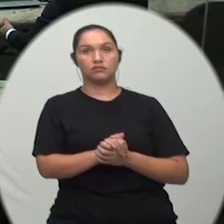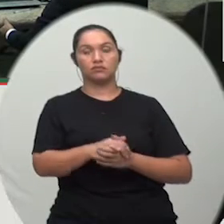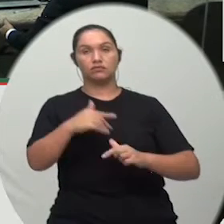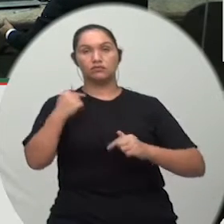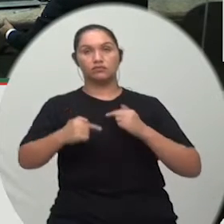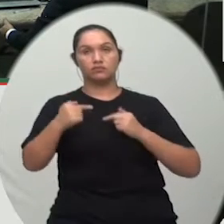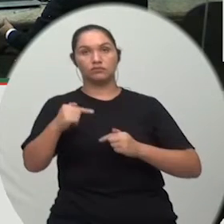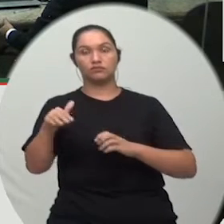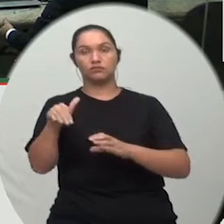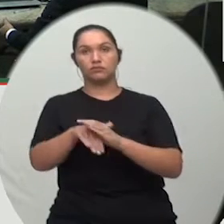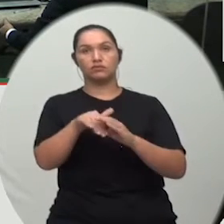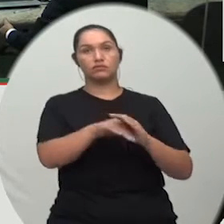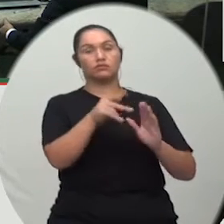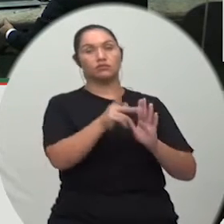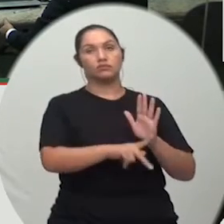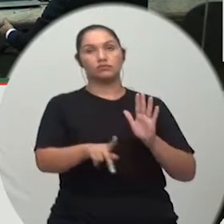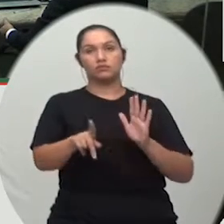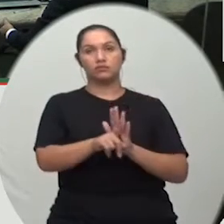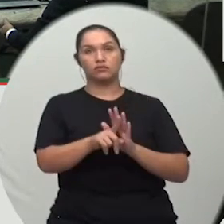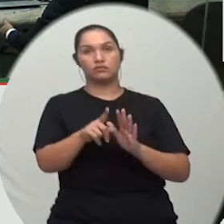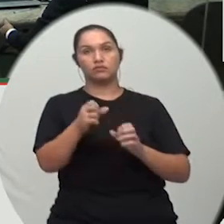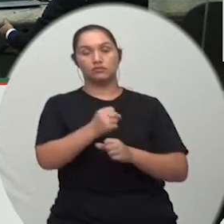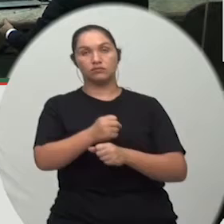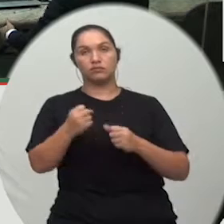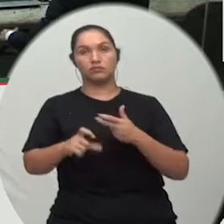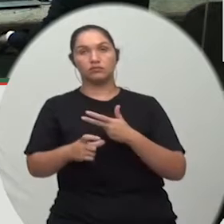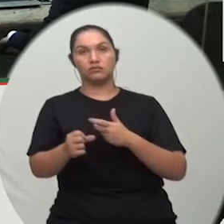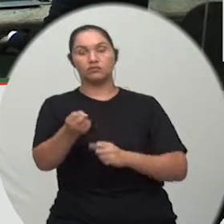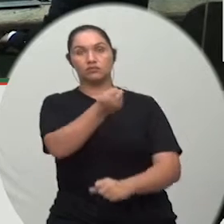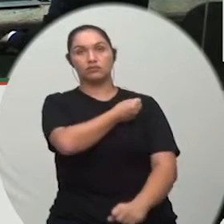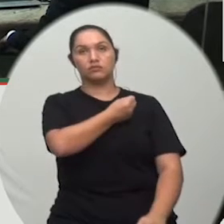Em única discussão e votação, o projeto de lei do Executivo